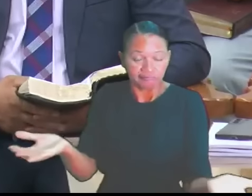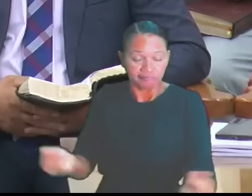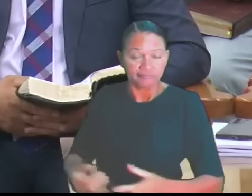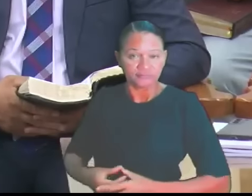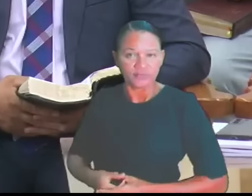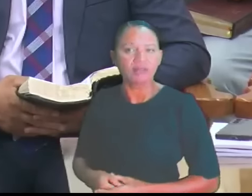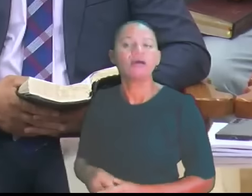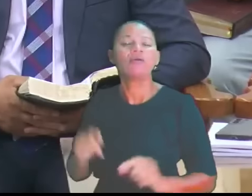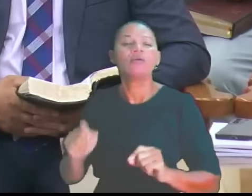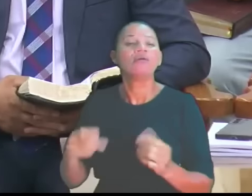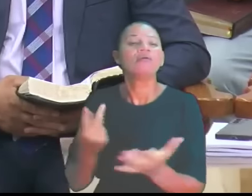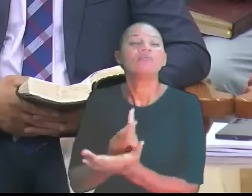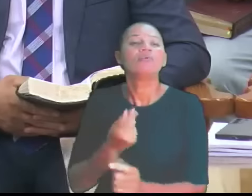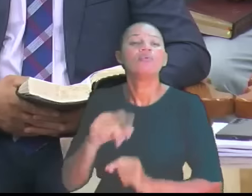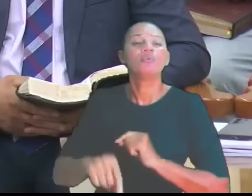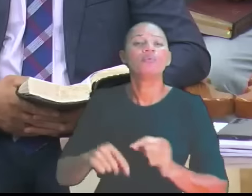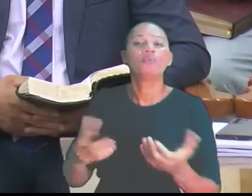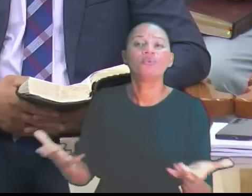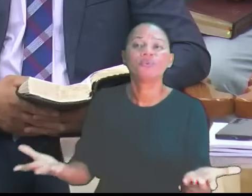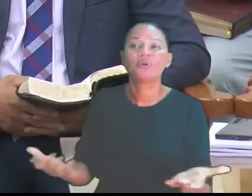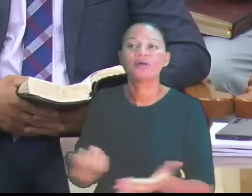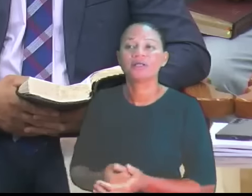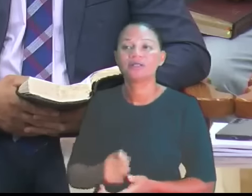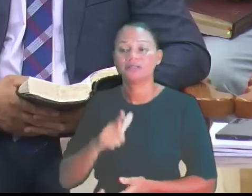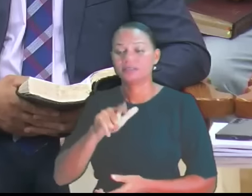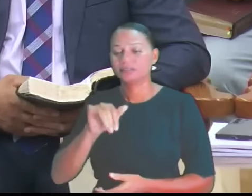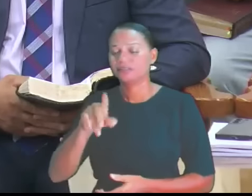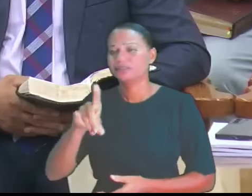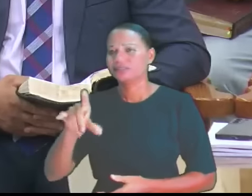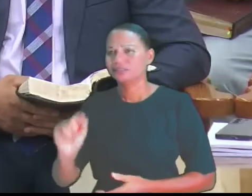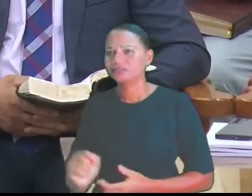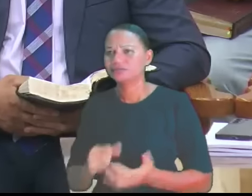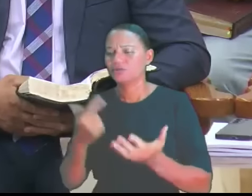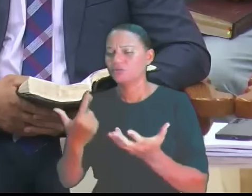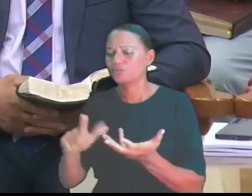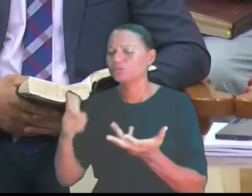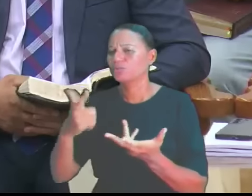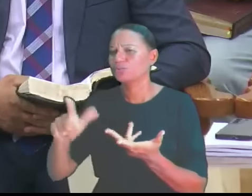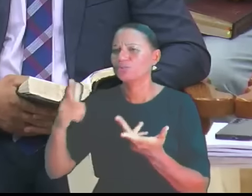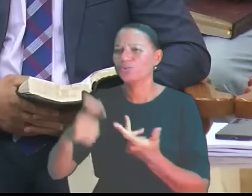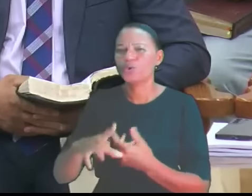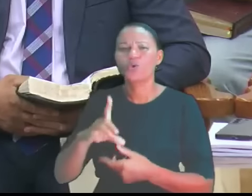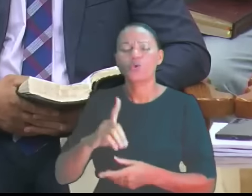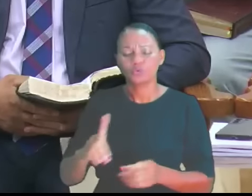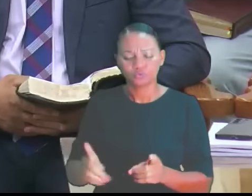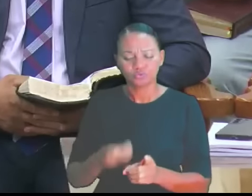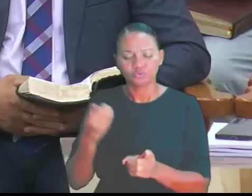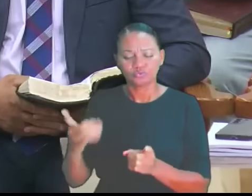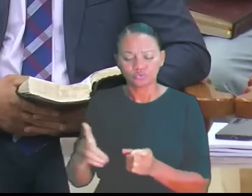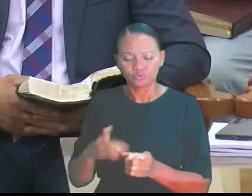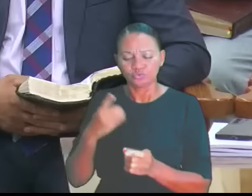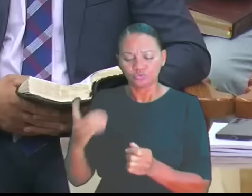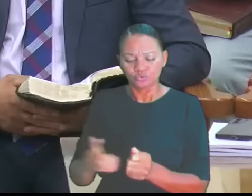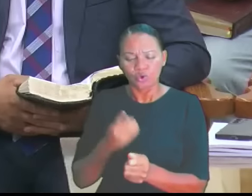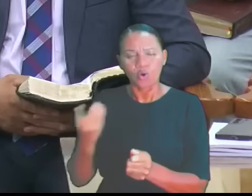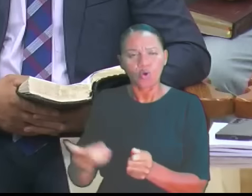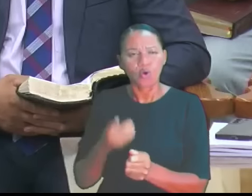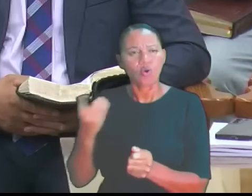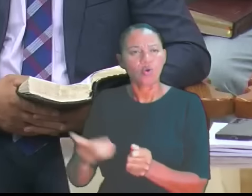O que está acontecendo? Lídia, obrigado. Irmão, e quantos? Dorcas, irmão. Que agulhinha